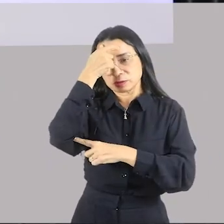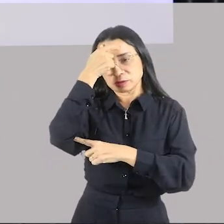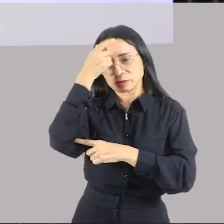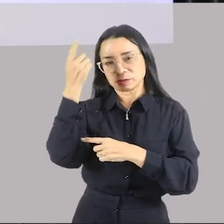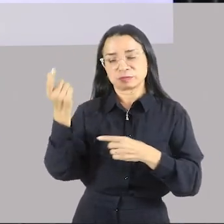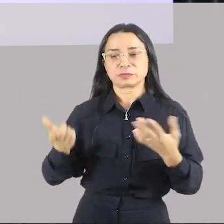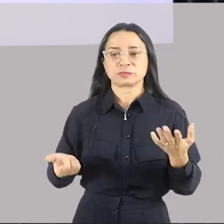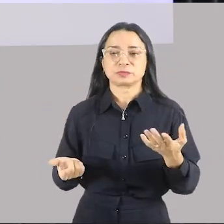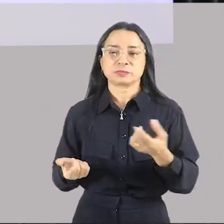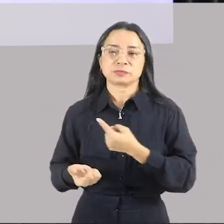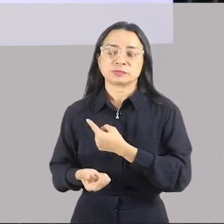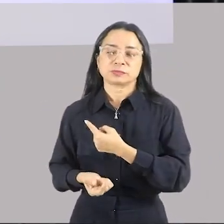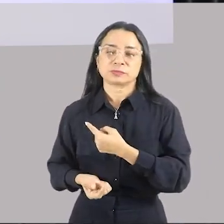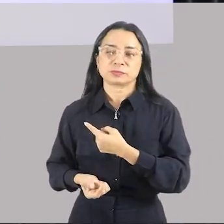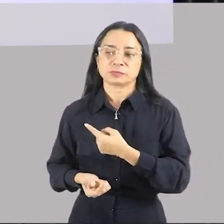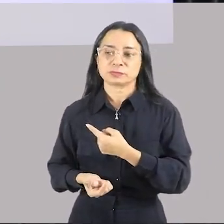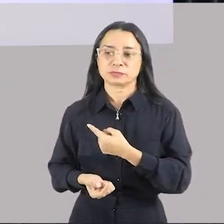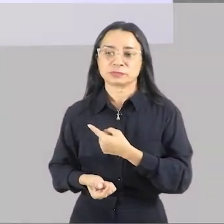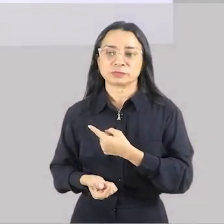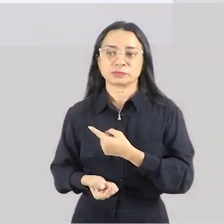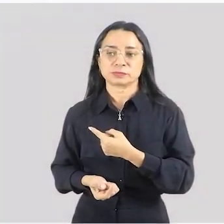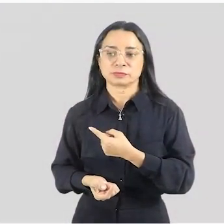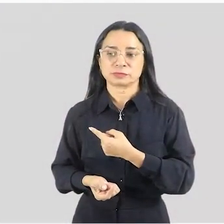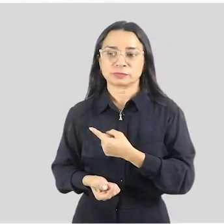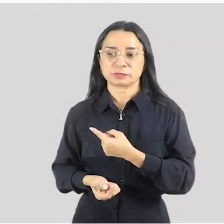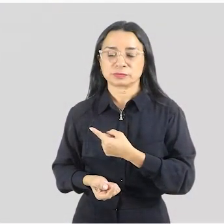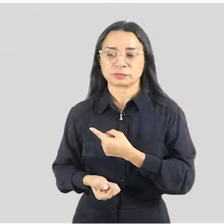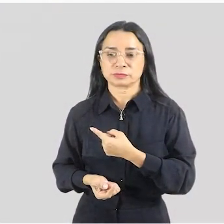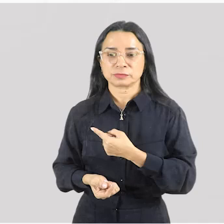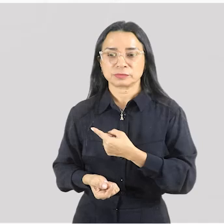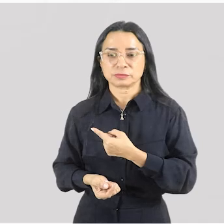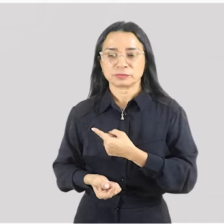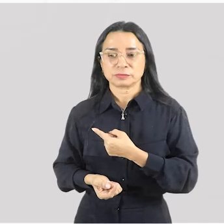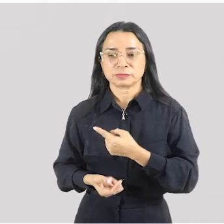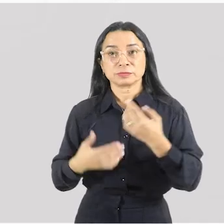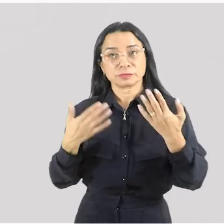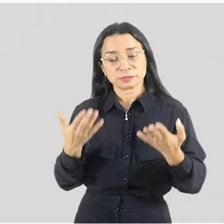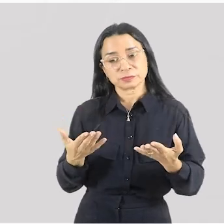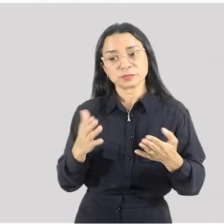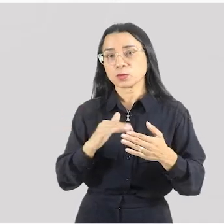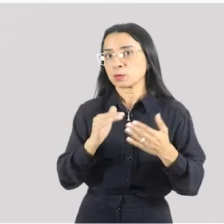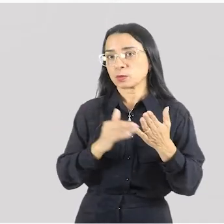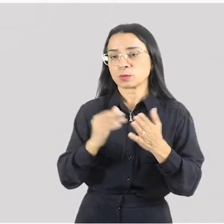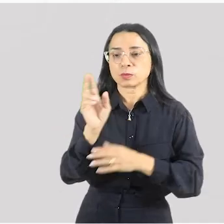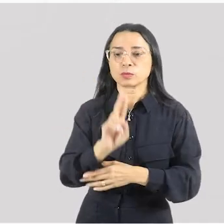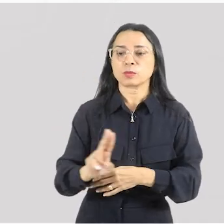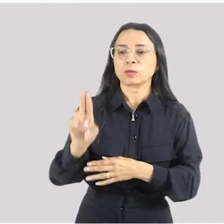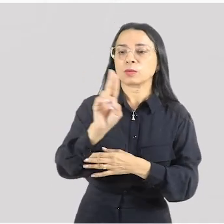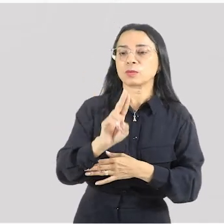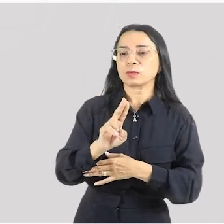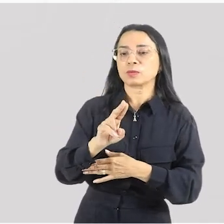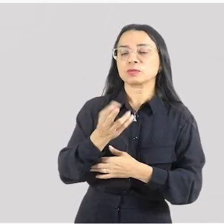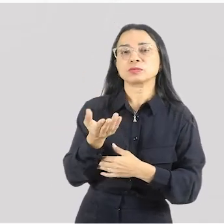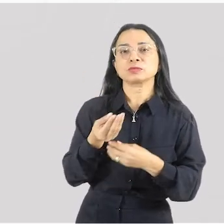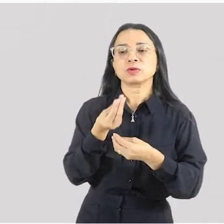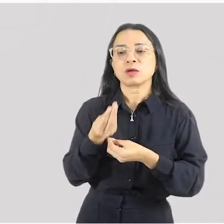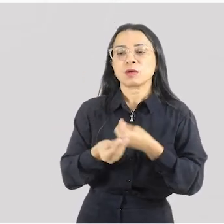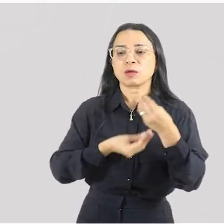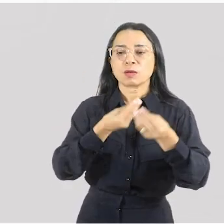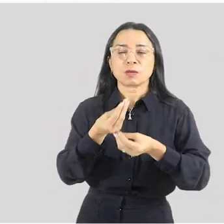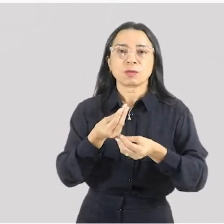voltar para o texto? Vamos lá. É o caso da indústria da consciência. Assim, toda a utilização de